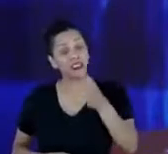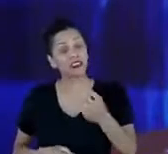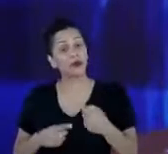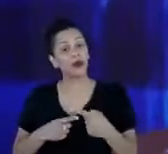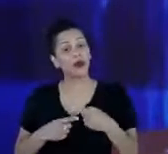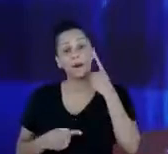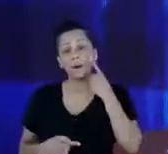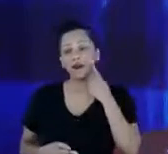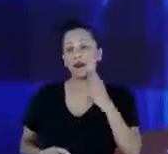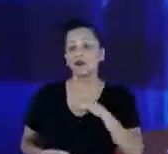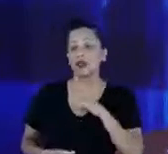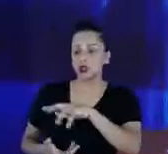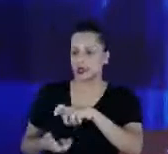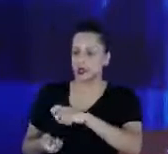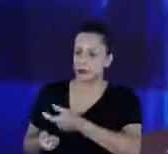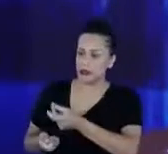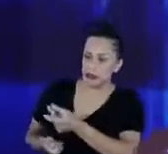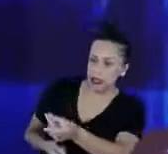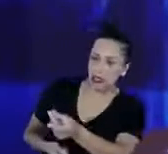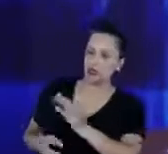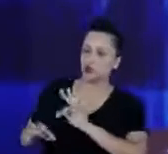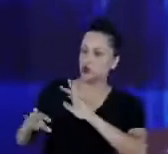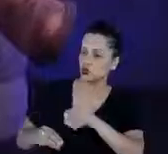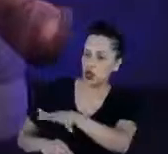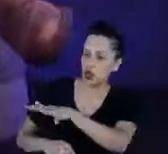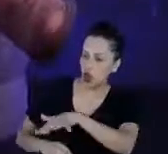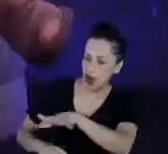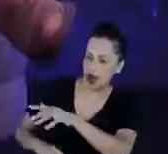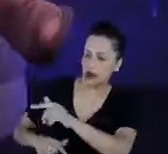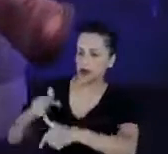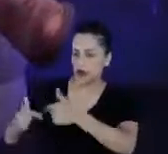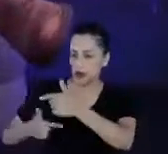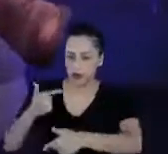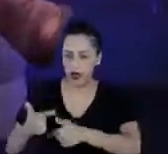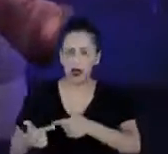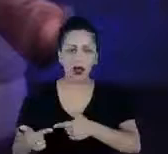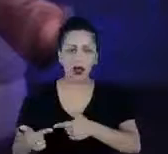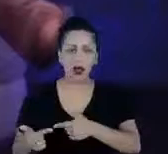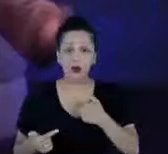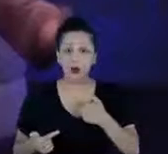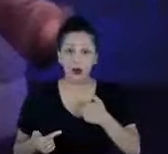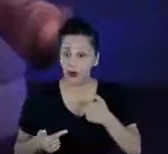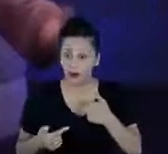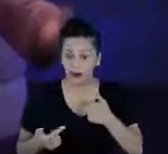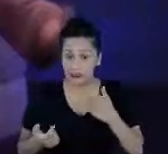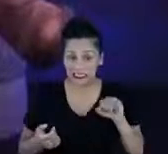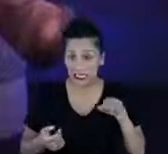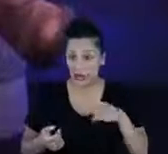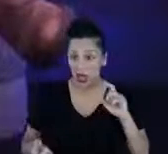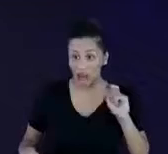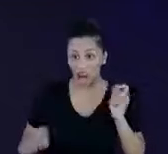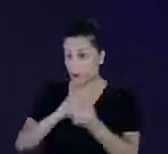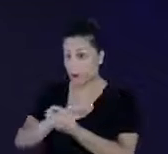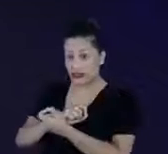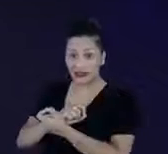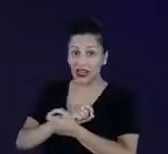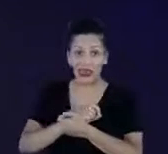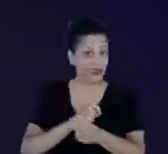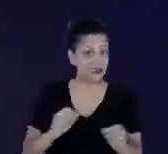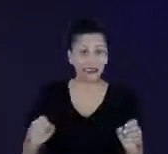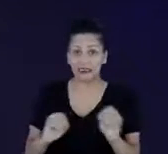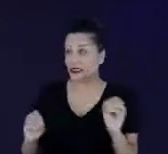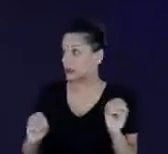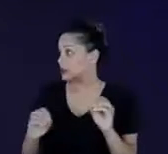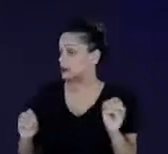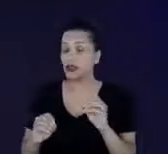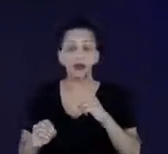sustentabilidade do país eu penso pelo menos a sustentabilidade do meu emprego né porque se eu não me adaptar é a Inovação se eu não entender o que está acontecendo no